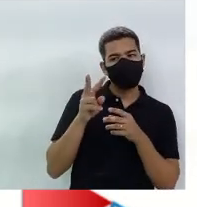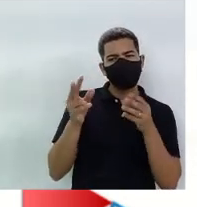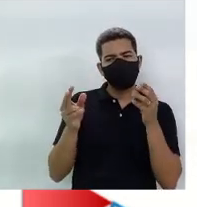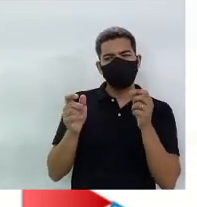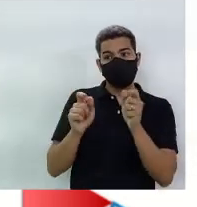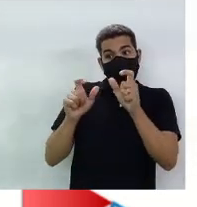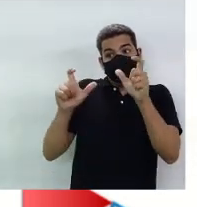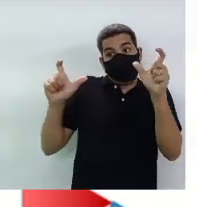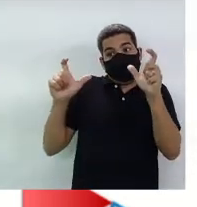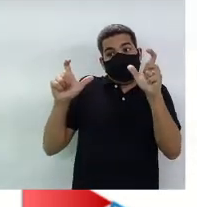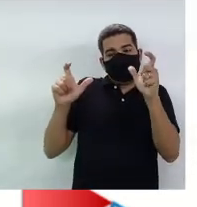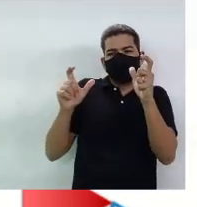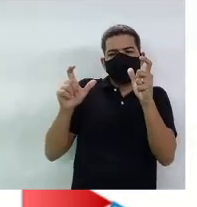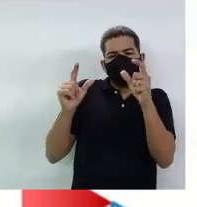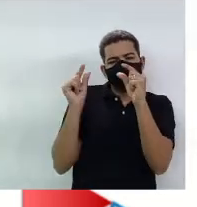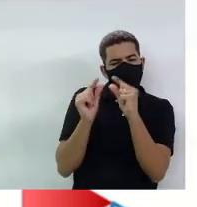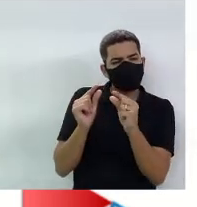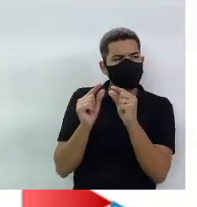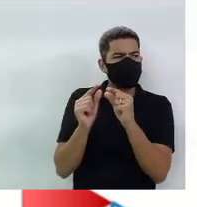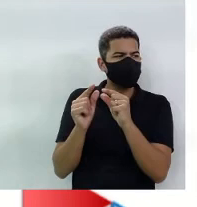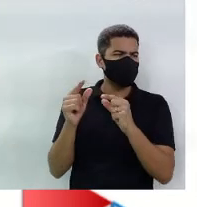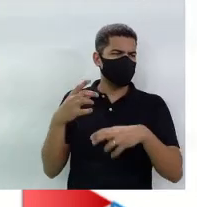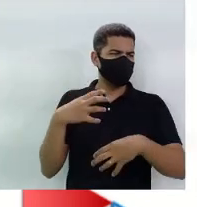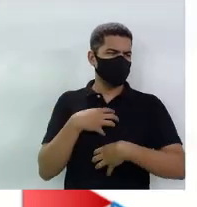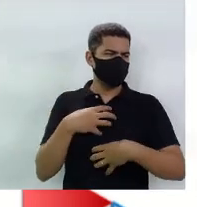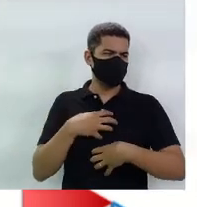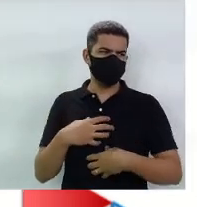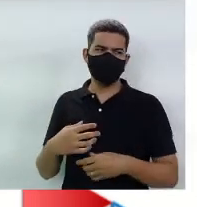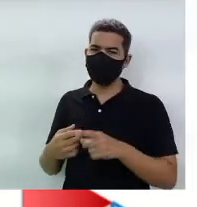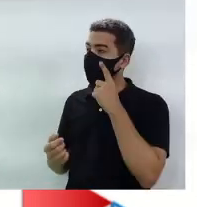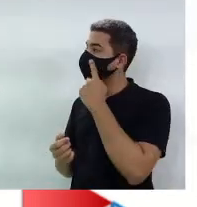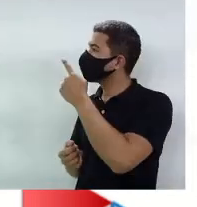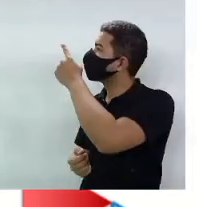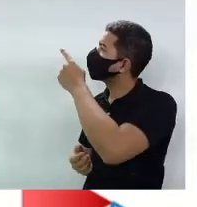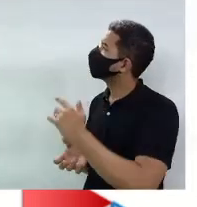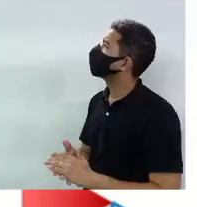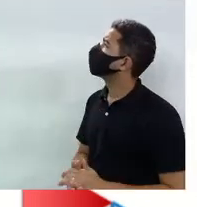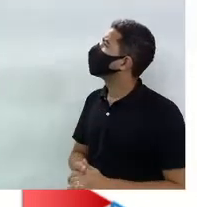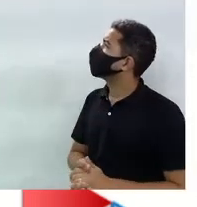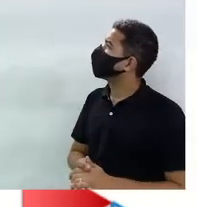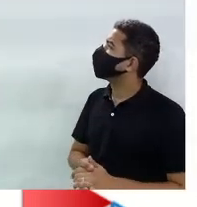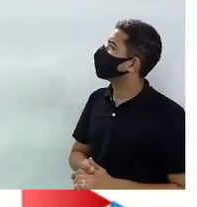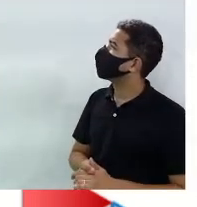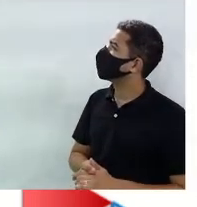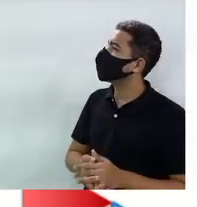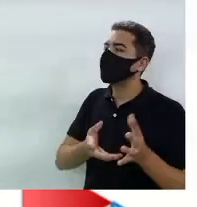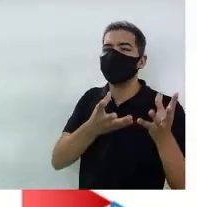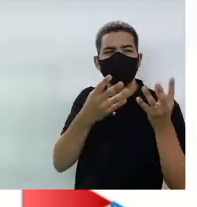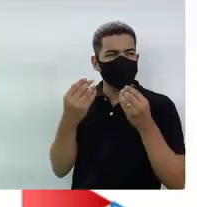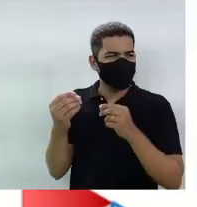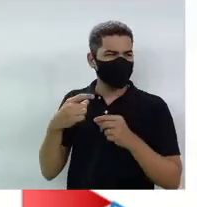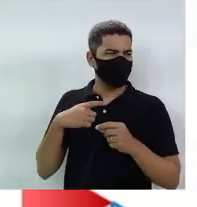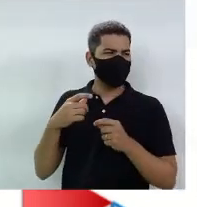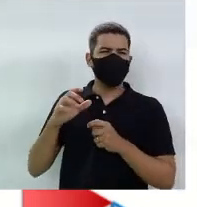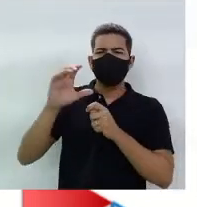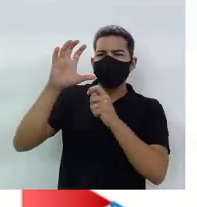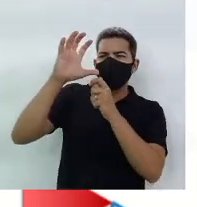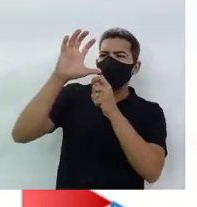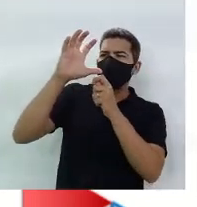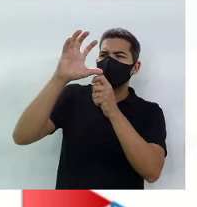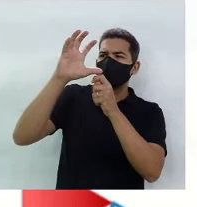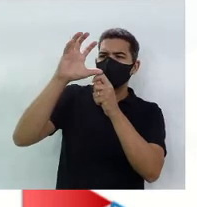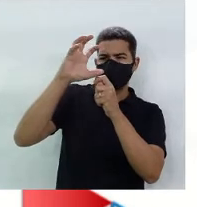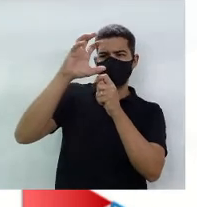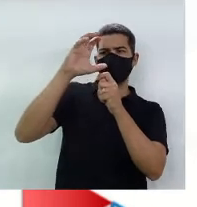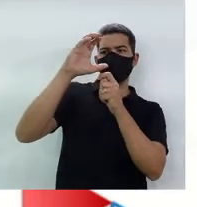aí, vocês estudantes conhecem muito bem os balões, olha aí, serve aí um quadrinho. Vocês conseguem